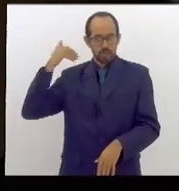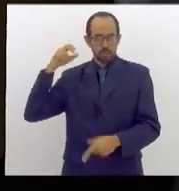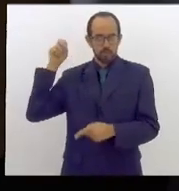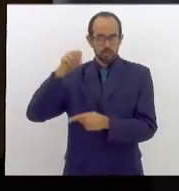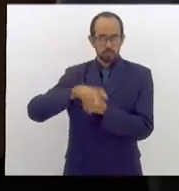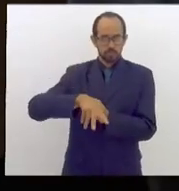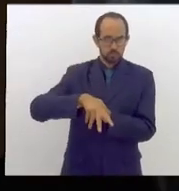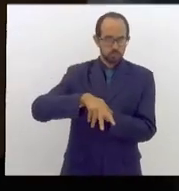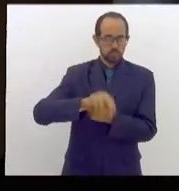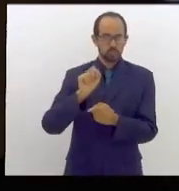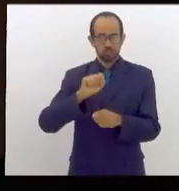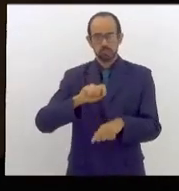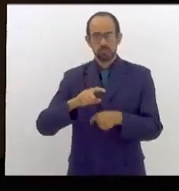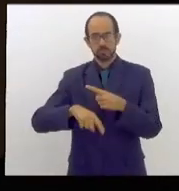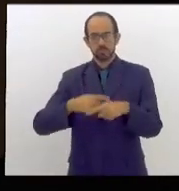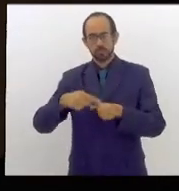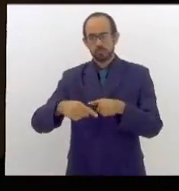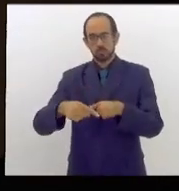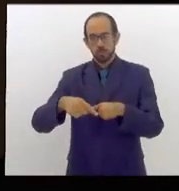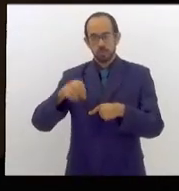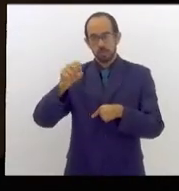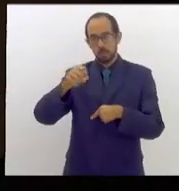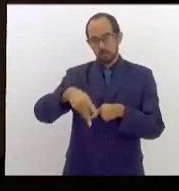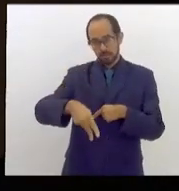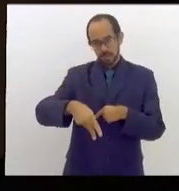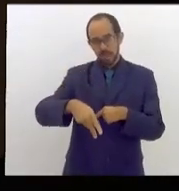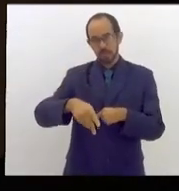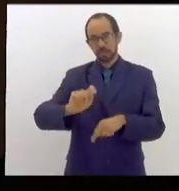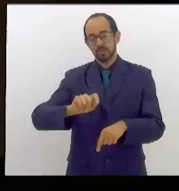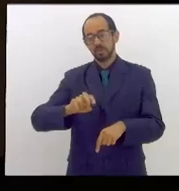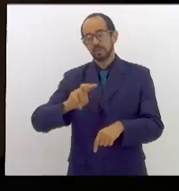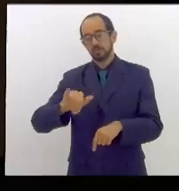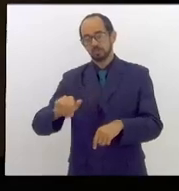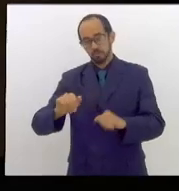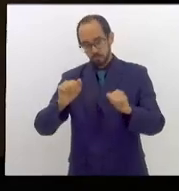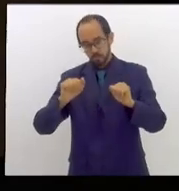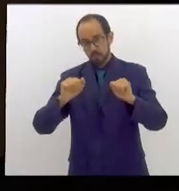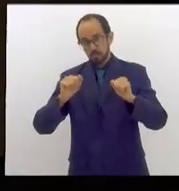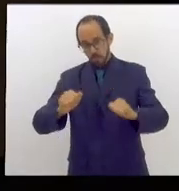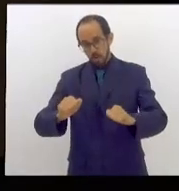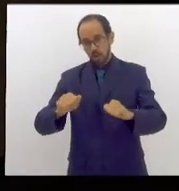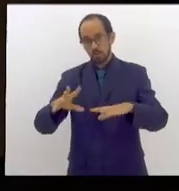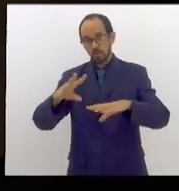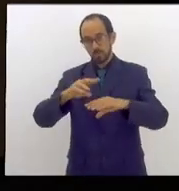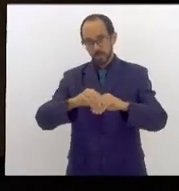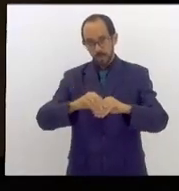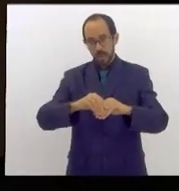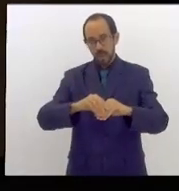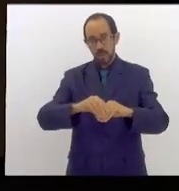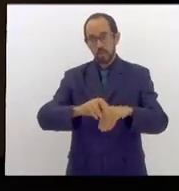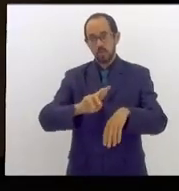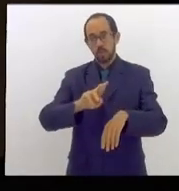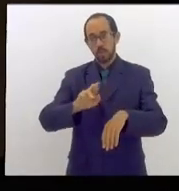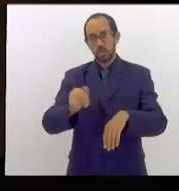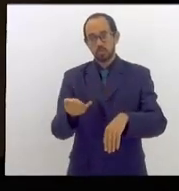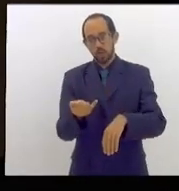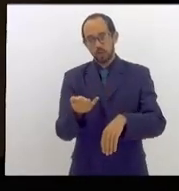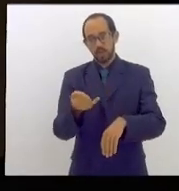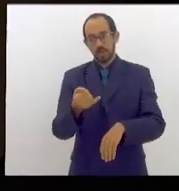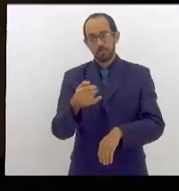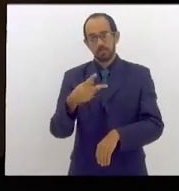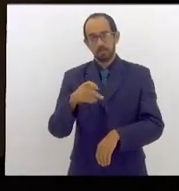quando se aposentar ele poderá complementar através do rjprev